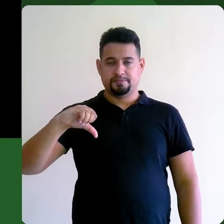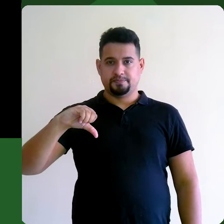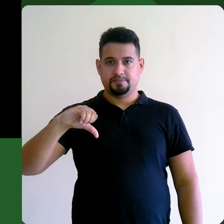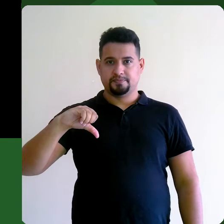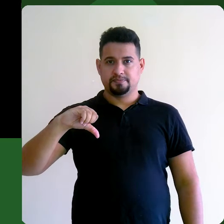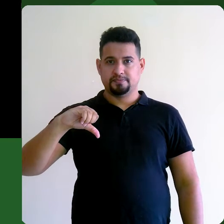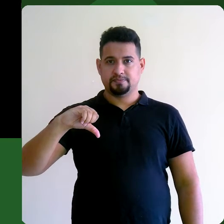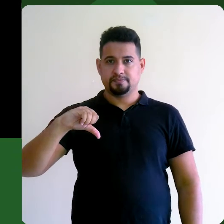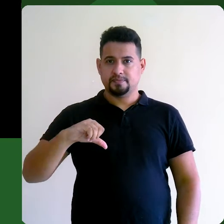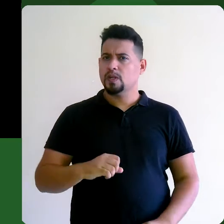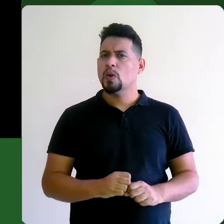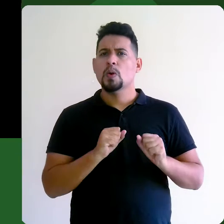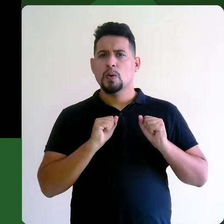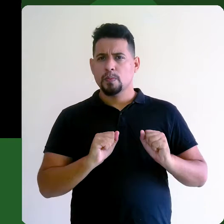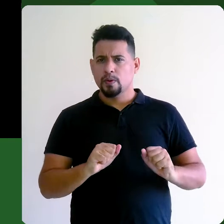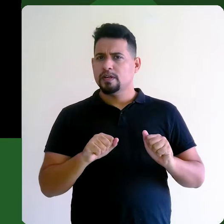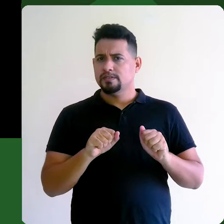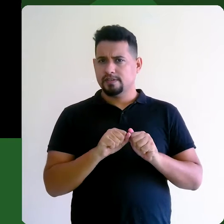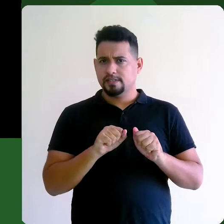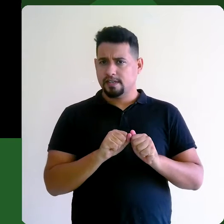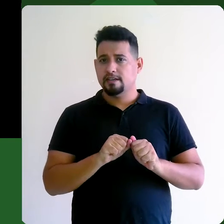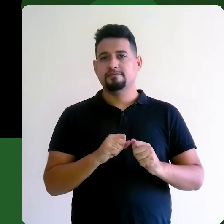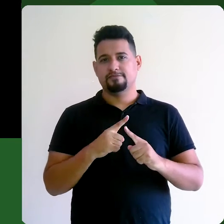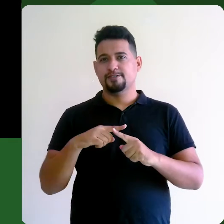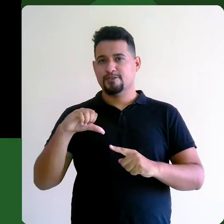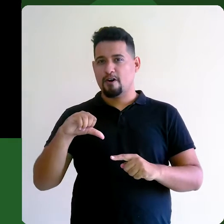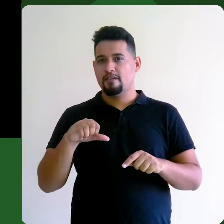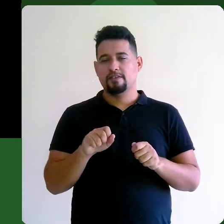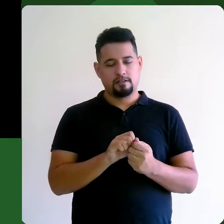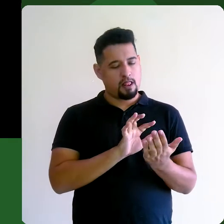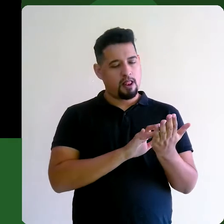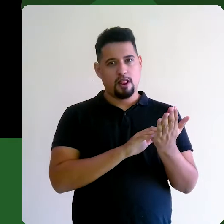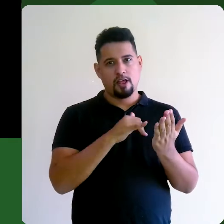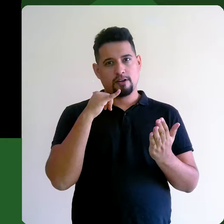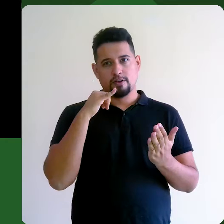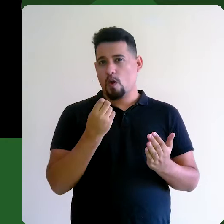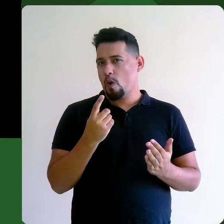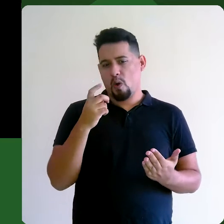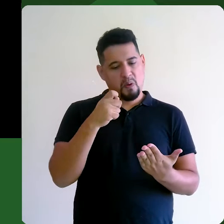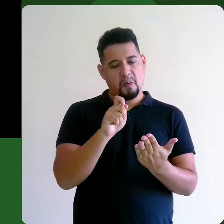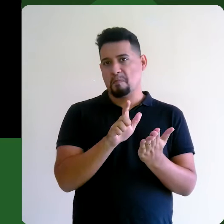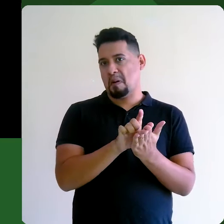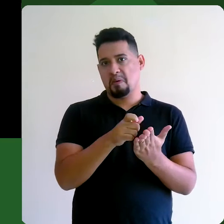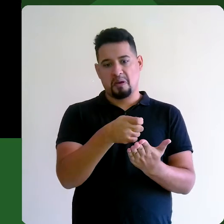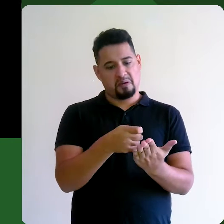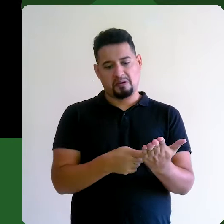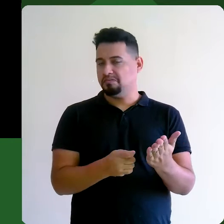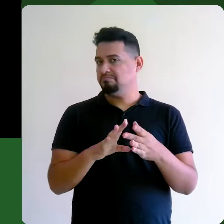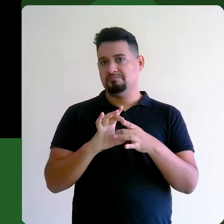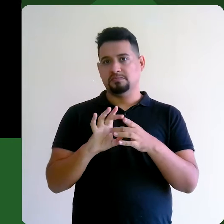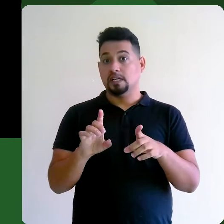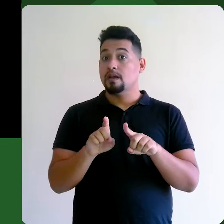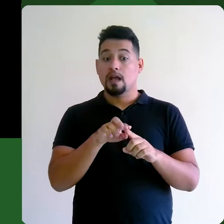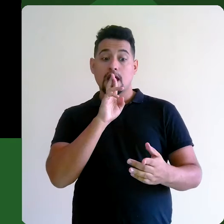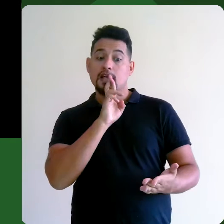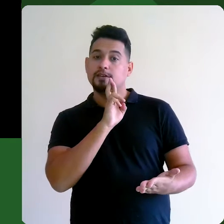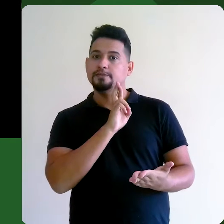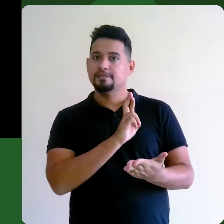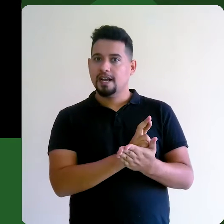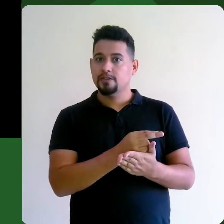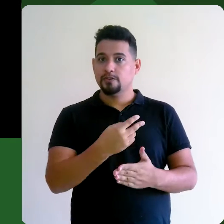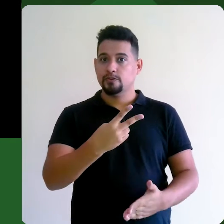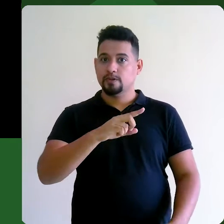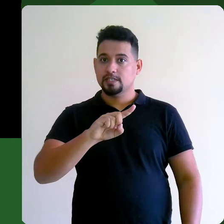9. Então, vocês podem fazer a continha aí, né, no celular de vocês ou de cabeça, como vocês desejarem.